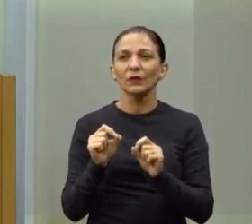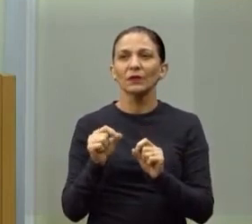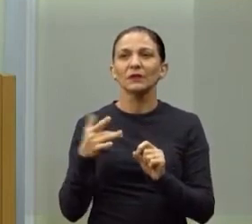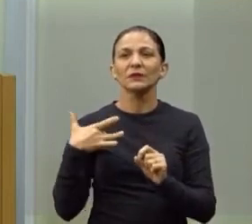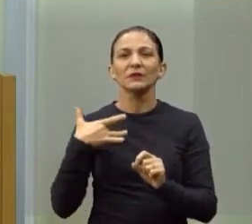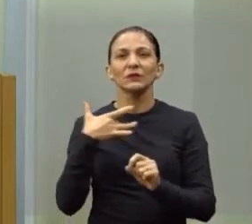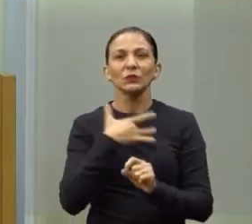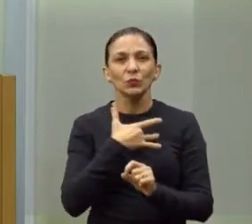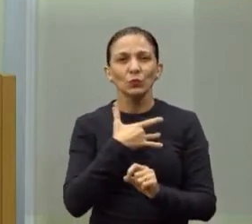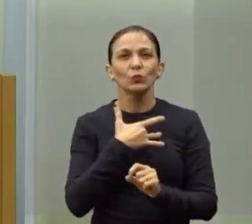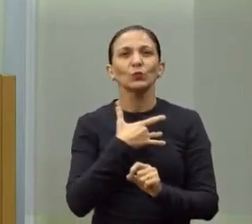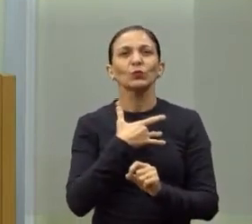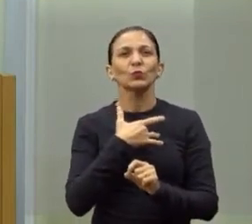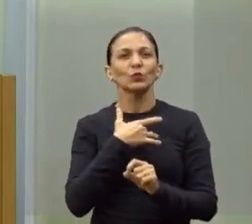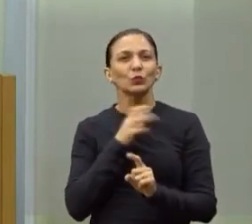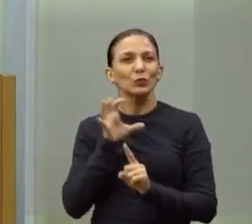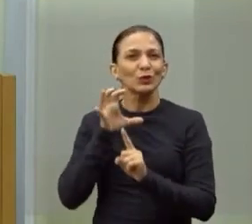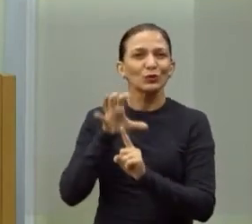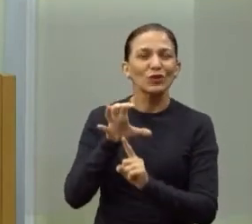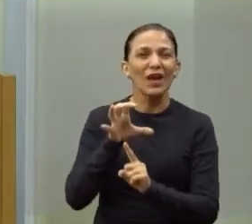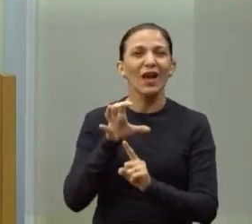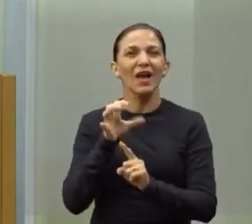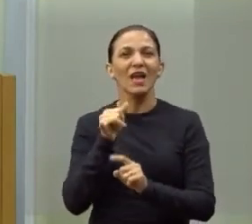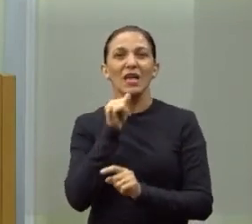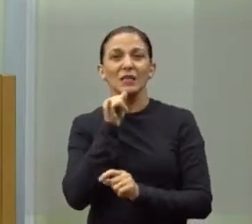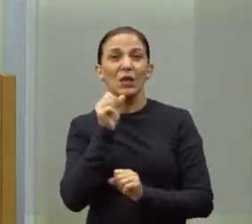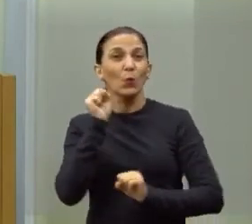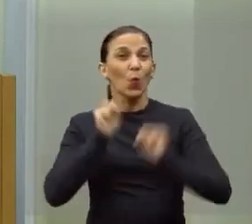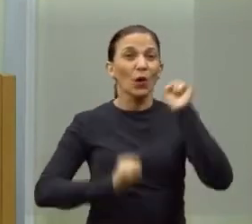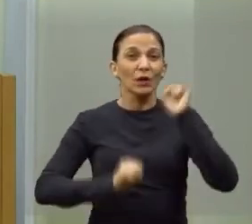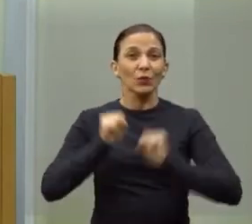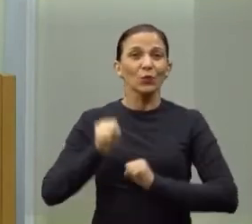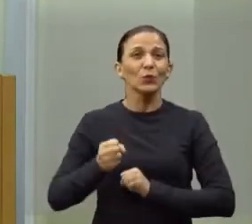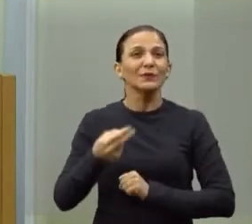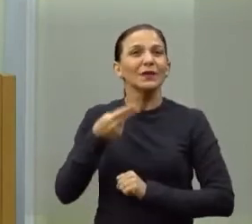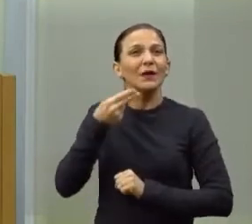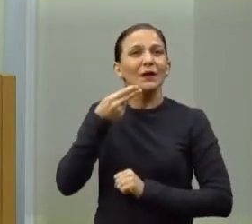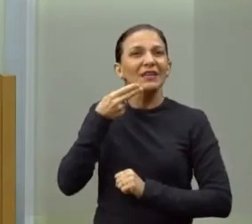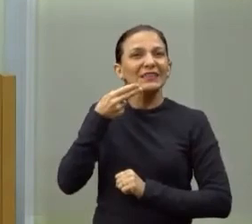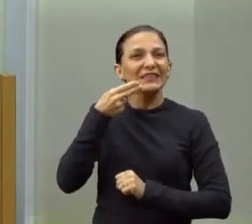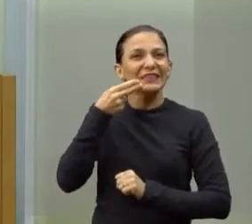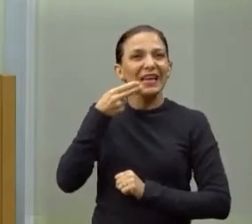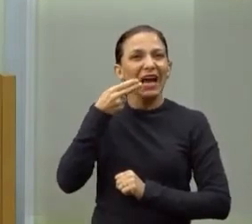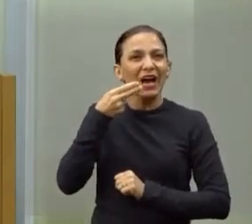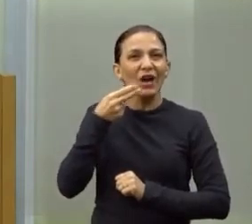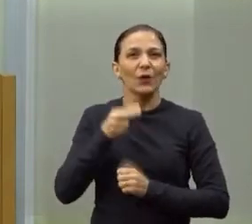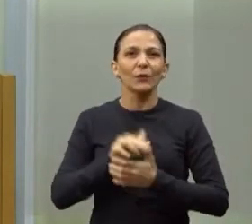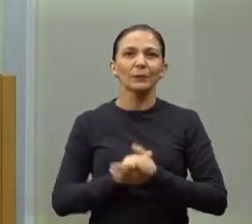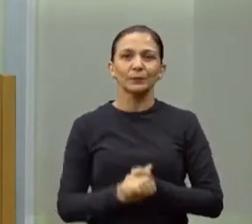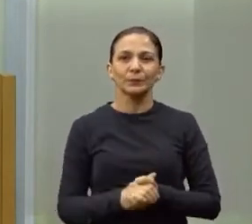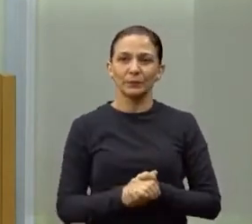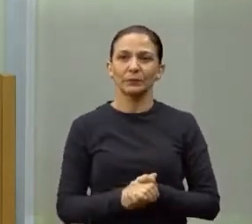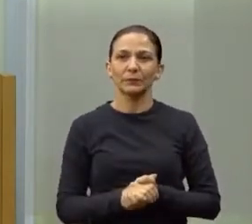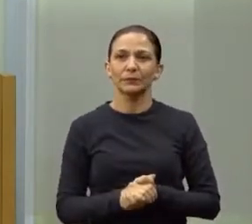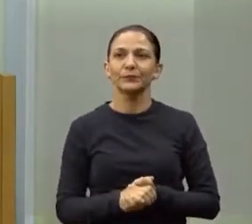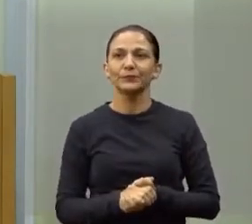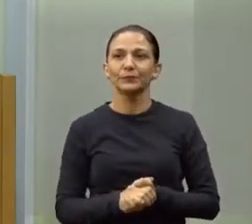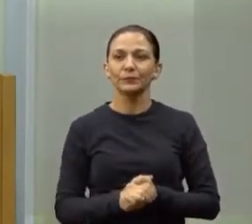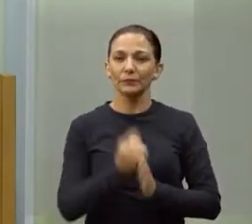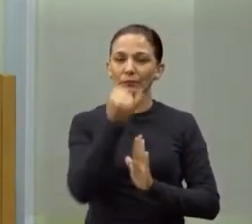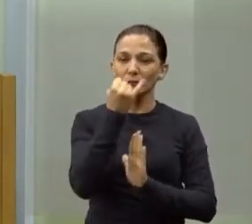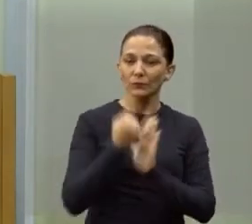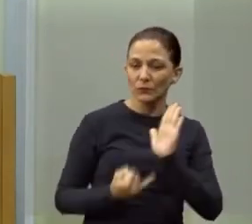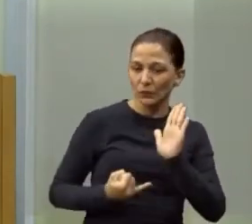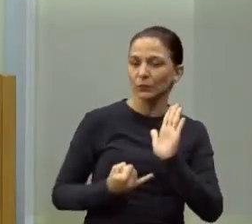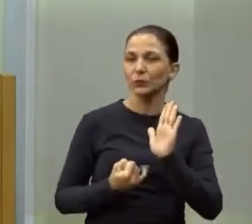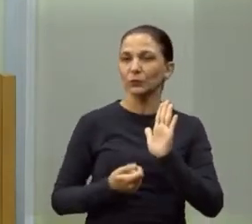indústria de tabagista, por exemplo. Portanto, nesses casos, a tributação deve